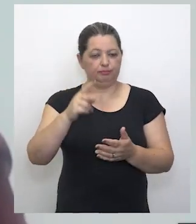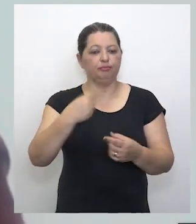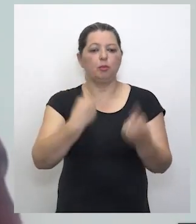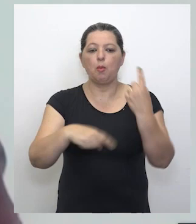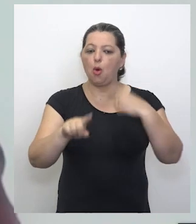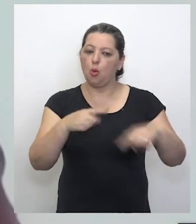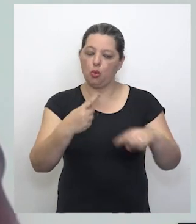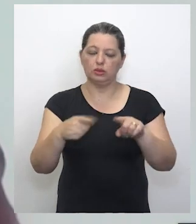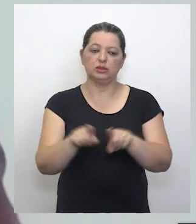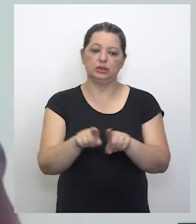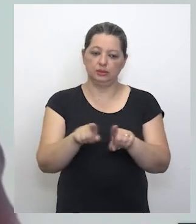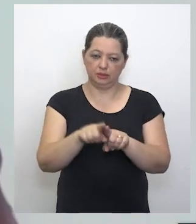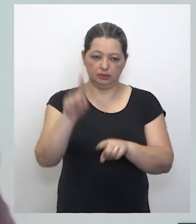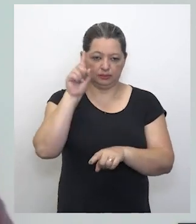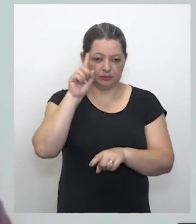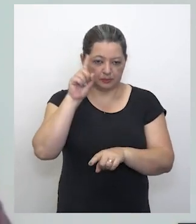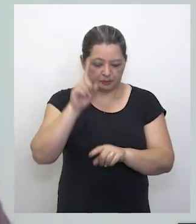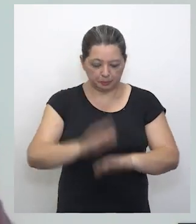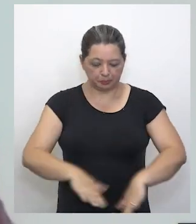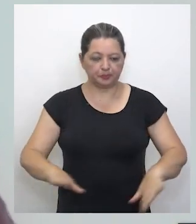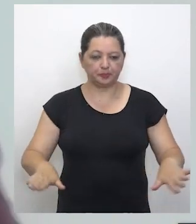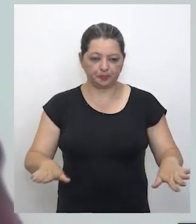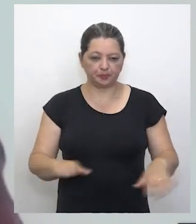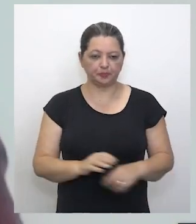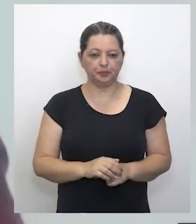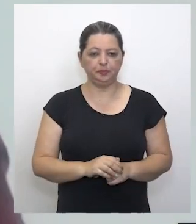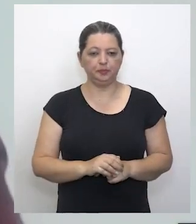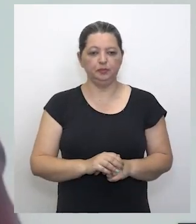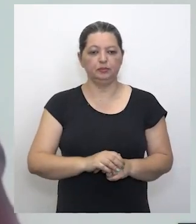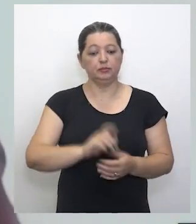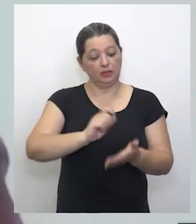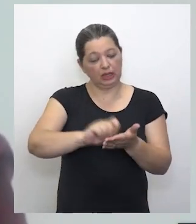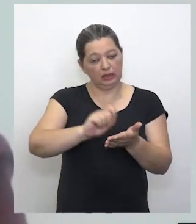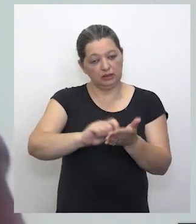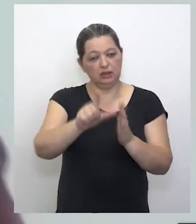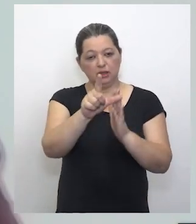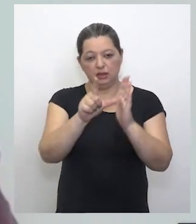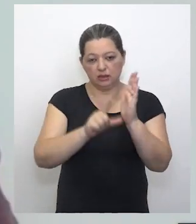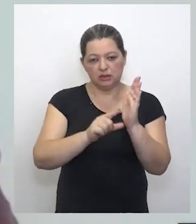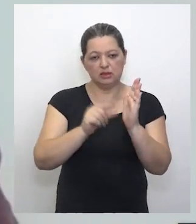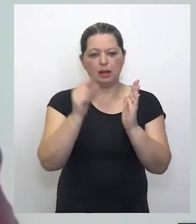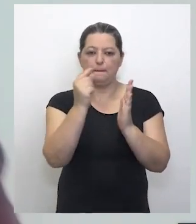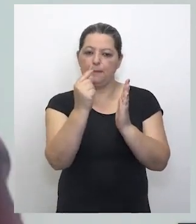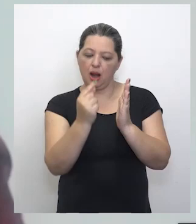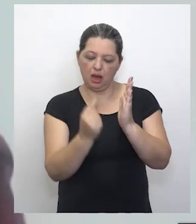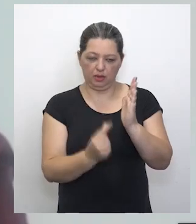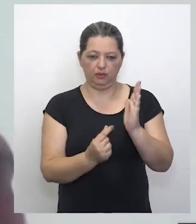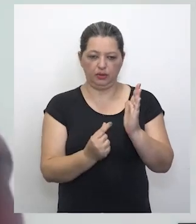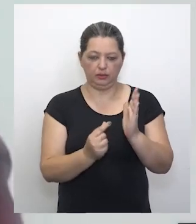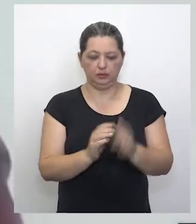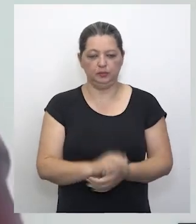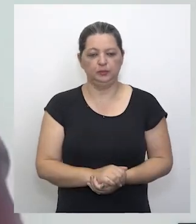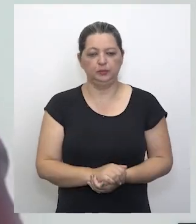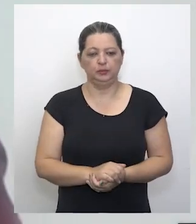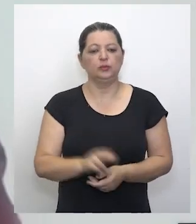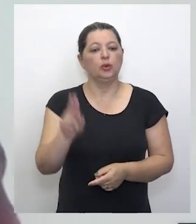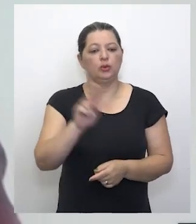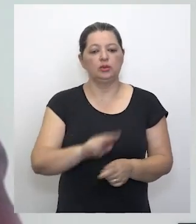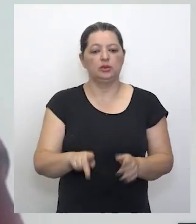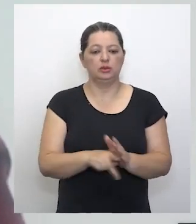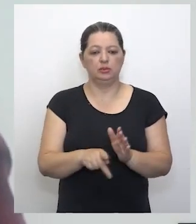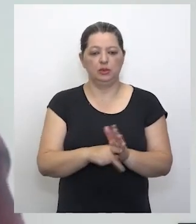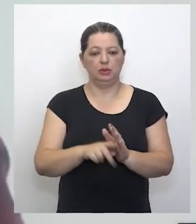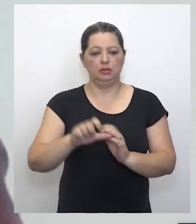que façam parte do cotidiano das crianças, escrita de listas de palavras, né? Utilizando o alfabeto